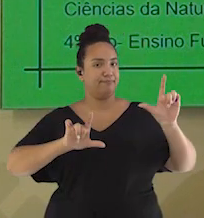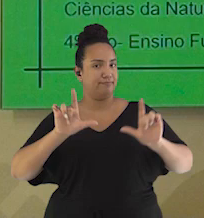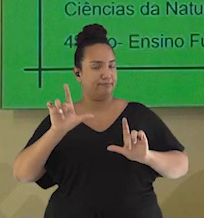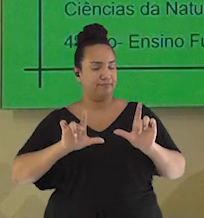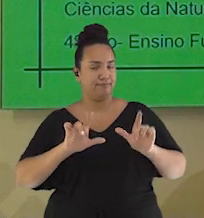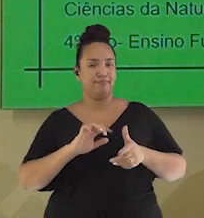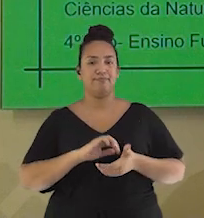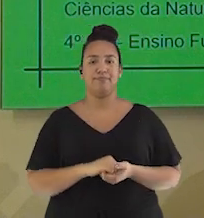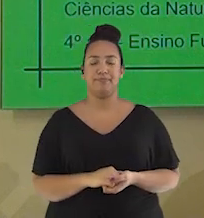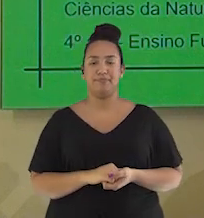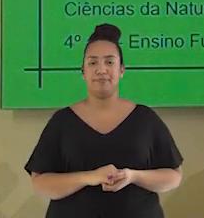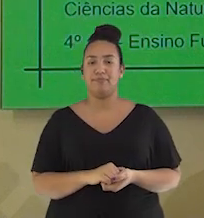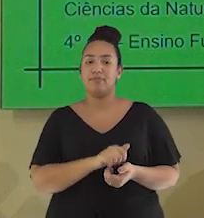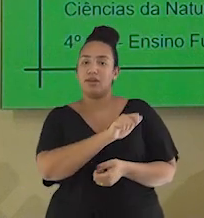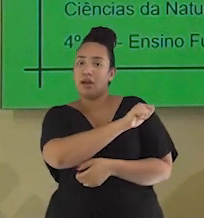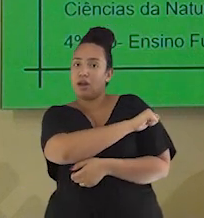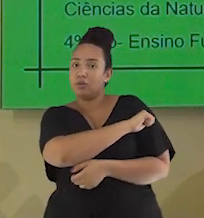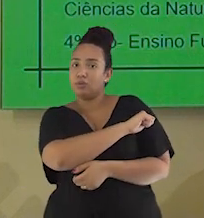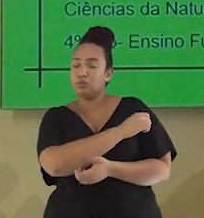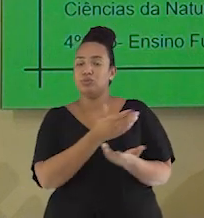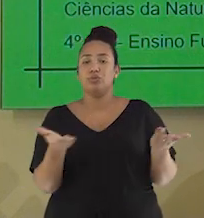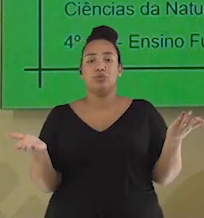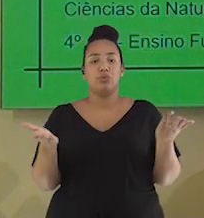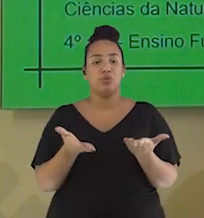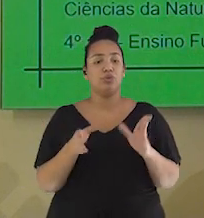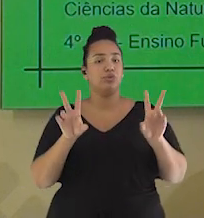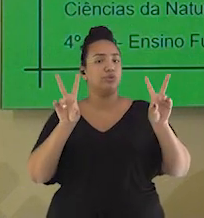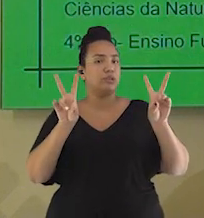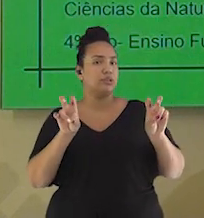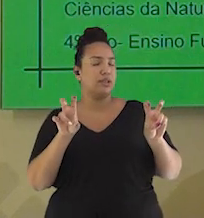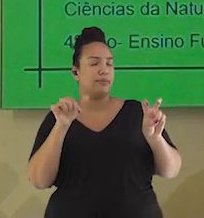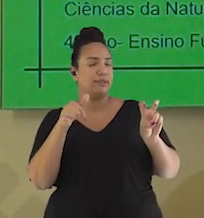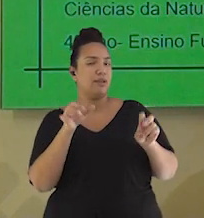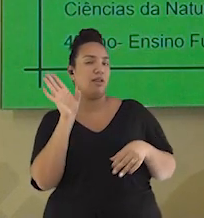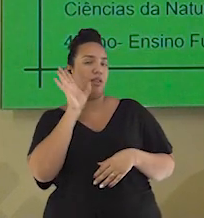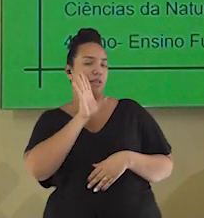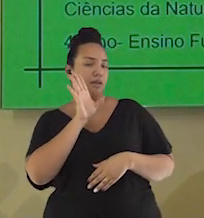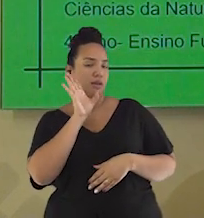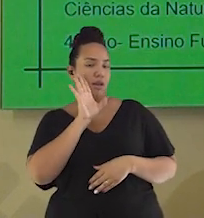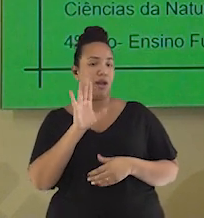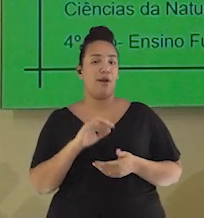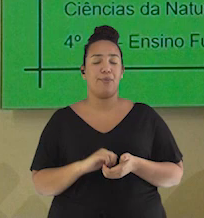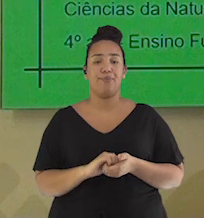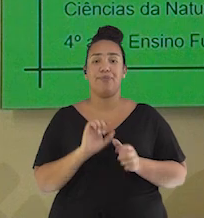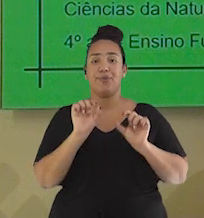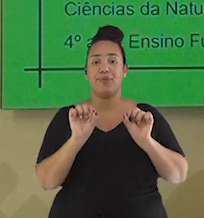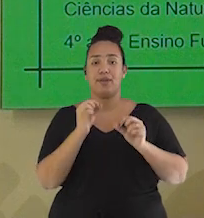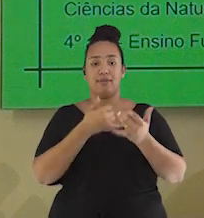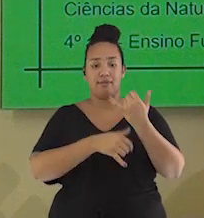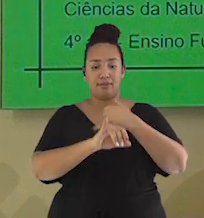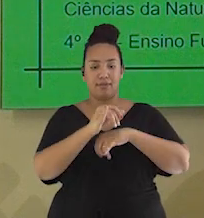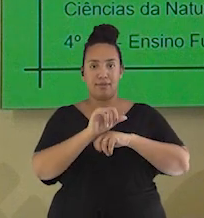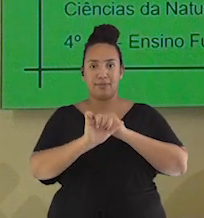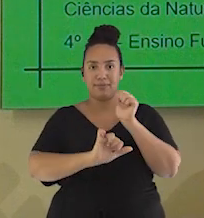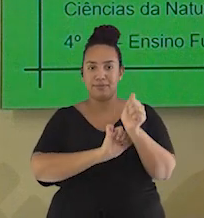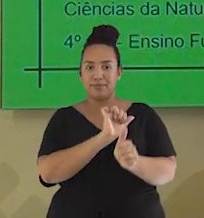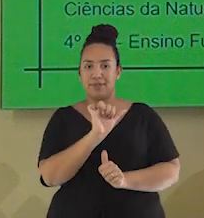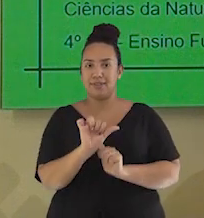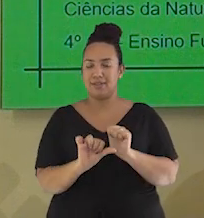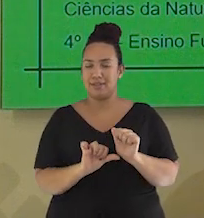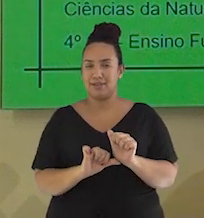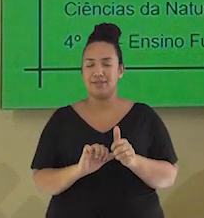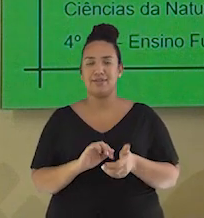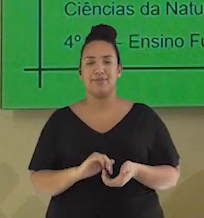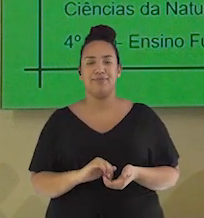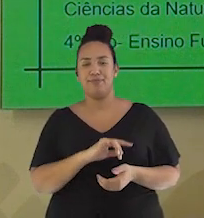TV. Estudantes, hoje vamos falar sobre um tema muito legal, que são as transformações químicas.